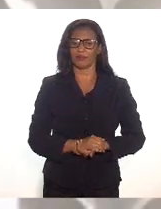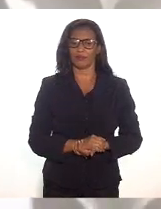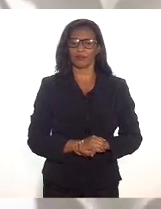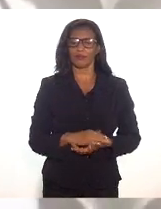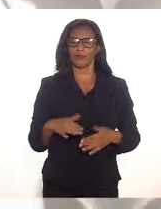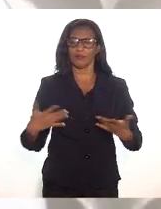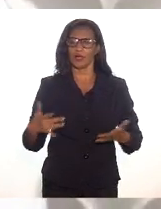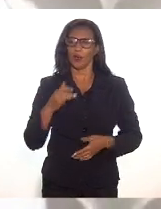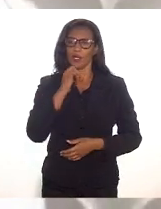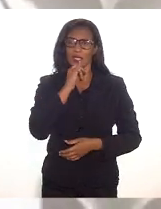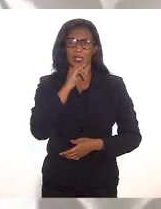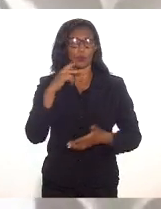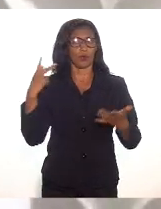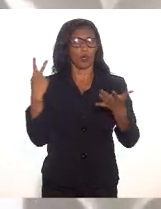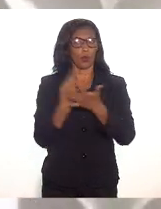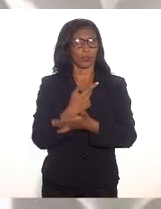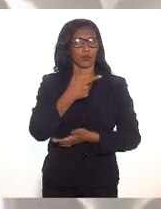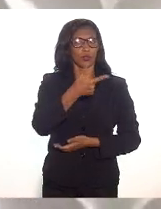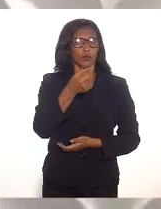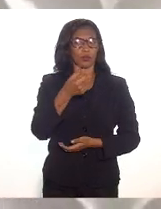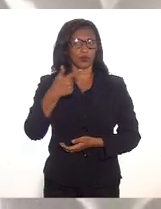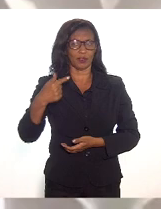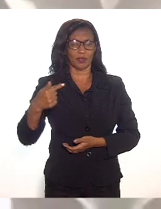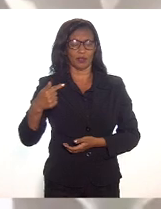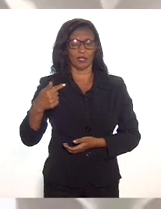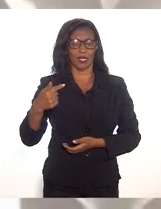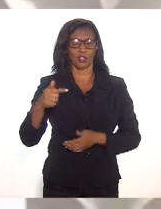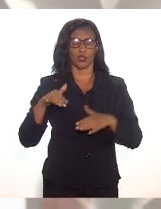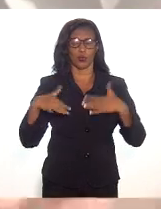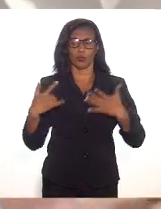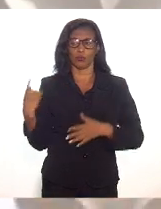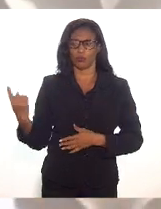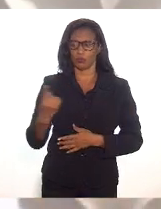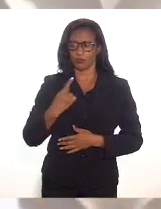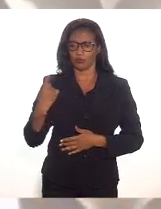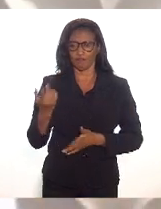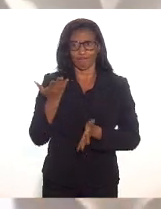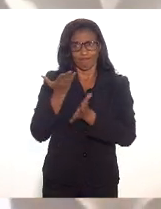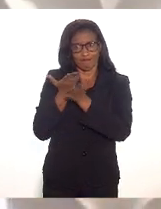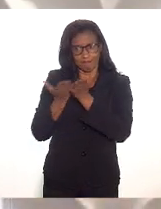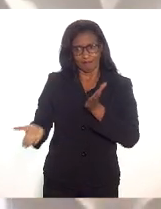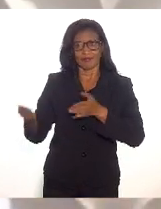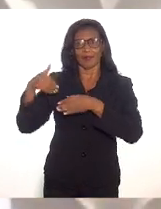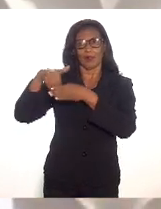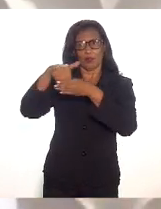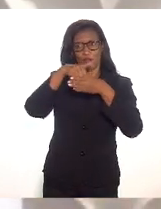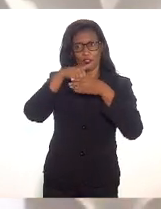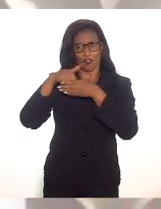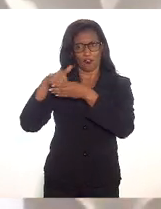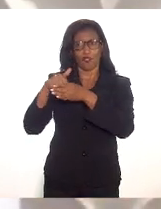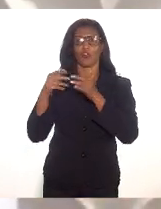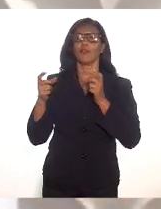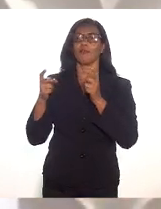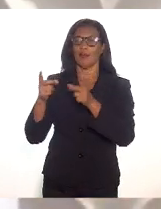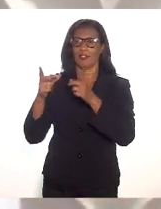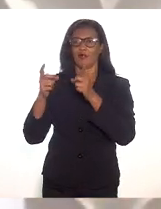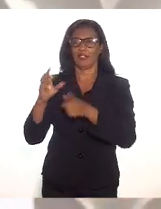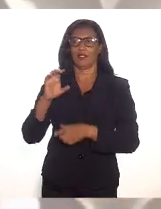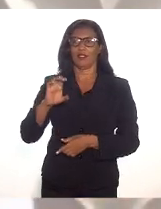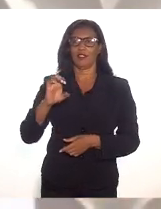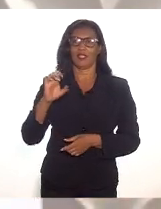Então, é exemplo do que aconteceu em 2017, quando nós perdemos no voto para a venda da